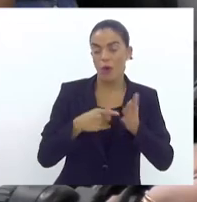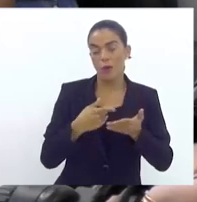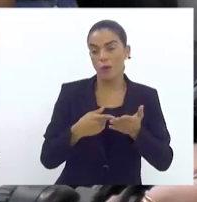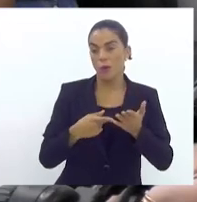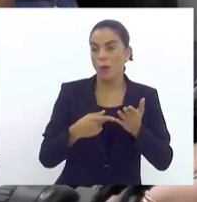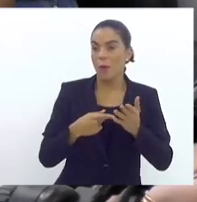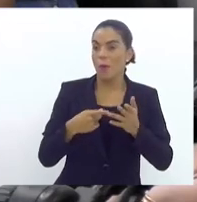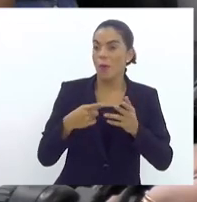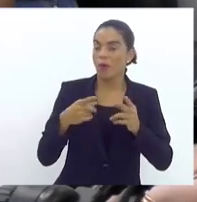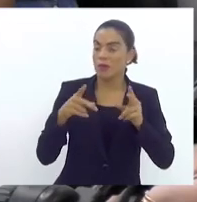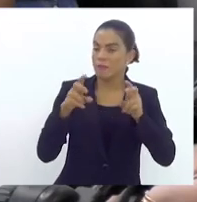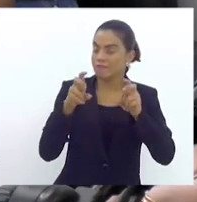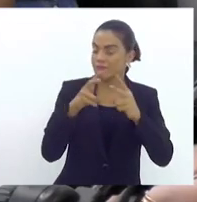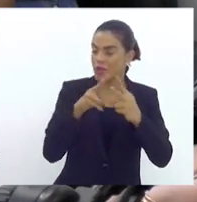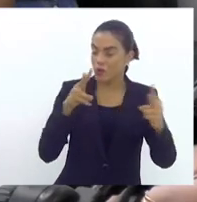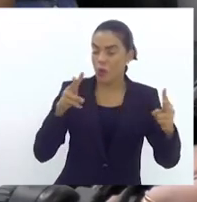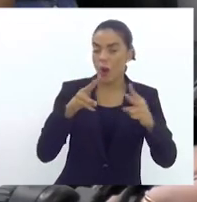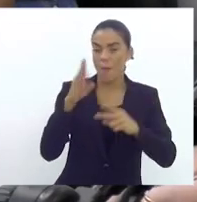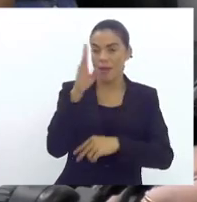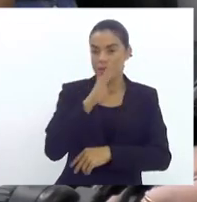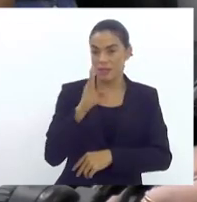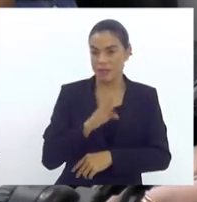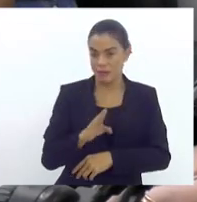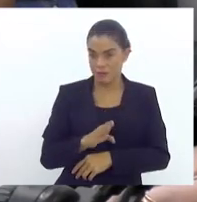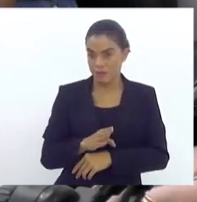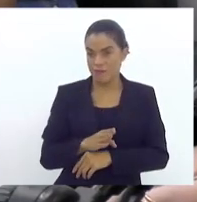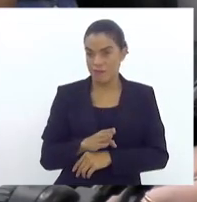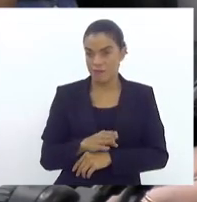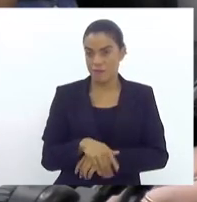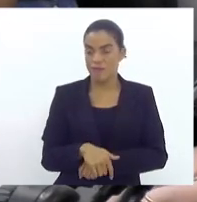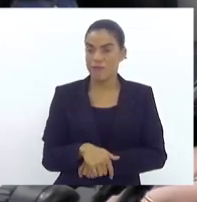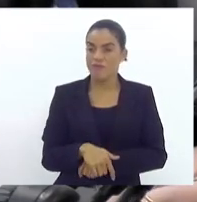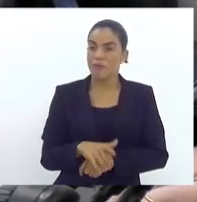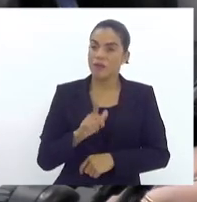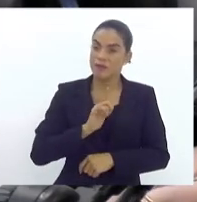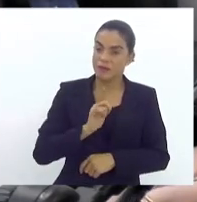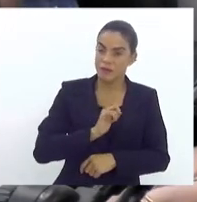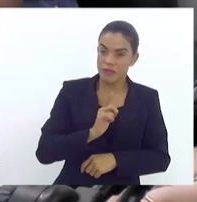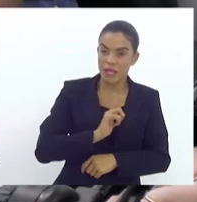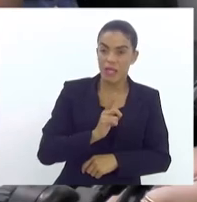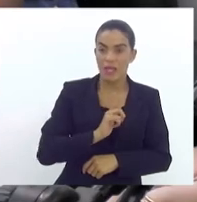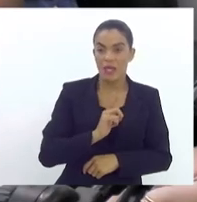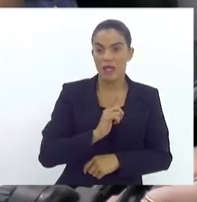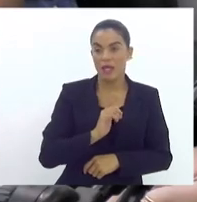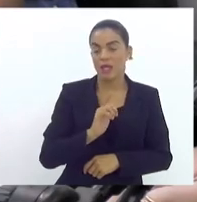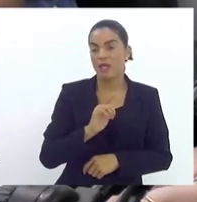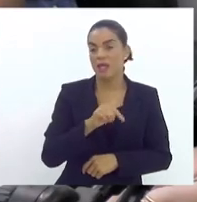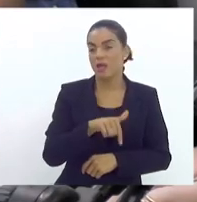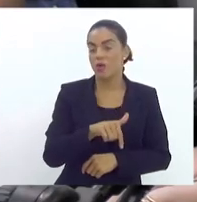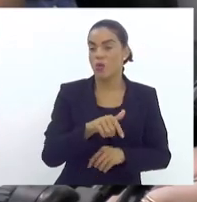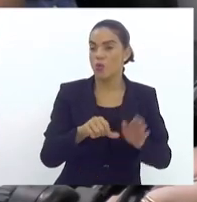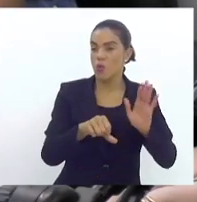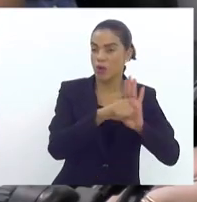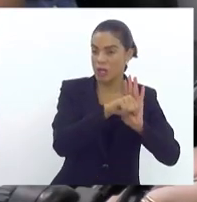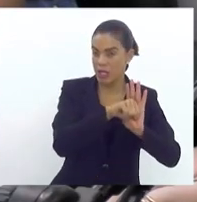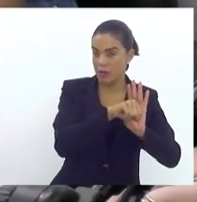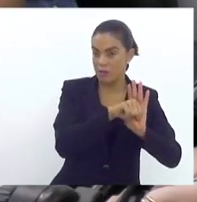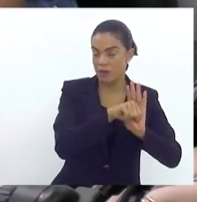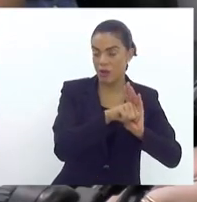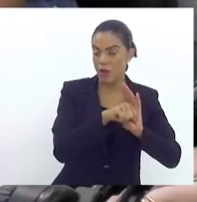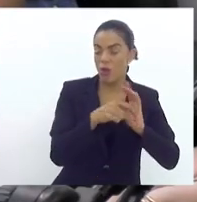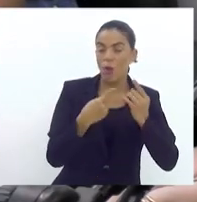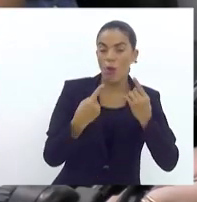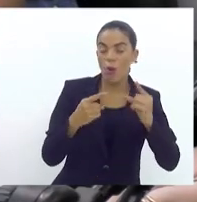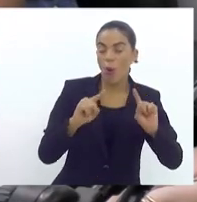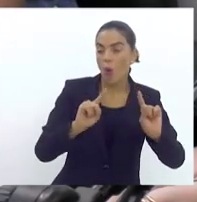brasileiro alterar a legislação pontual cria essa discrepância existe uma causa de aumento de pena para crimes virtuais contra honra